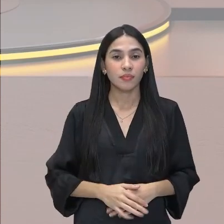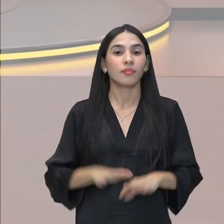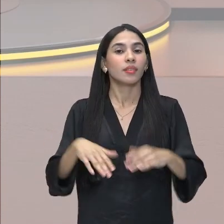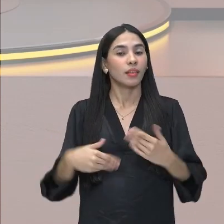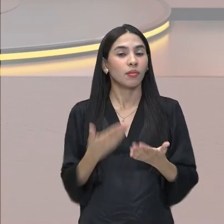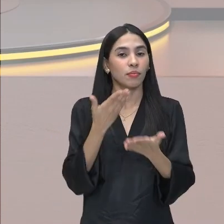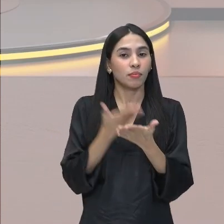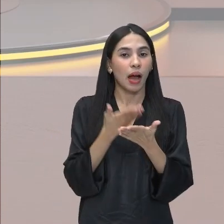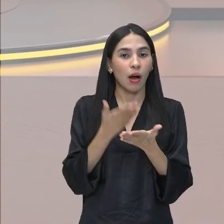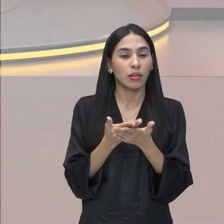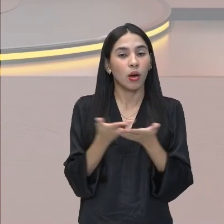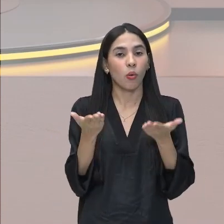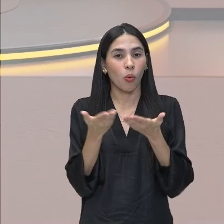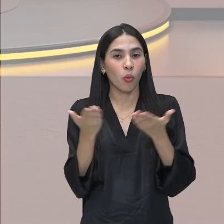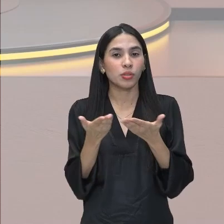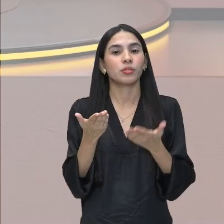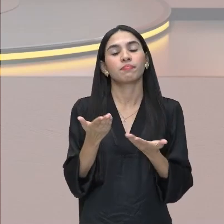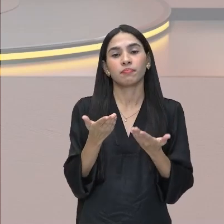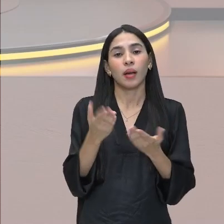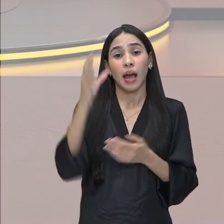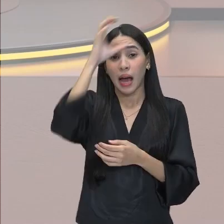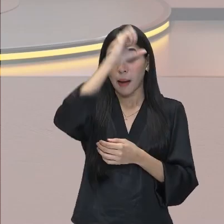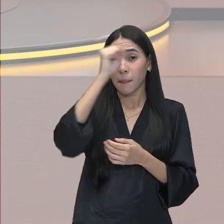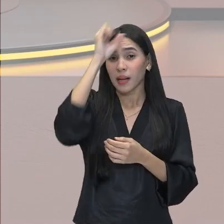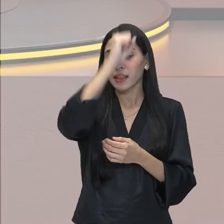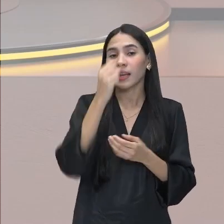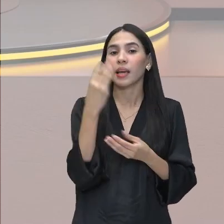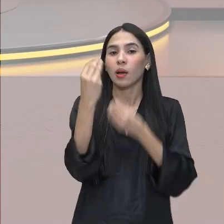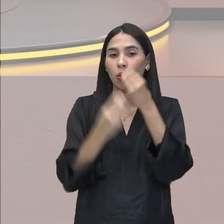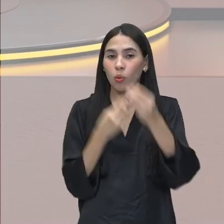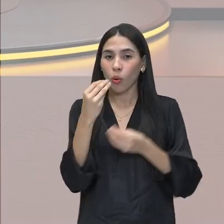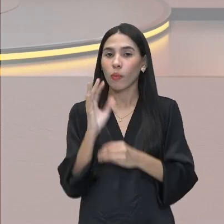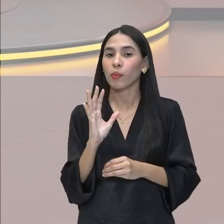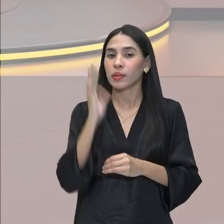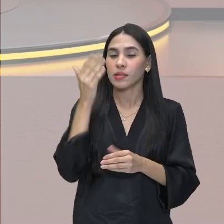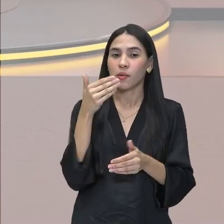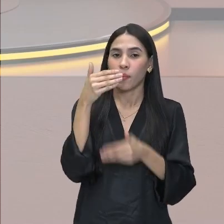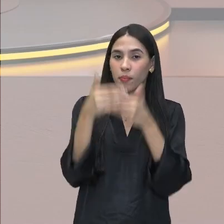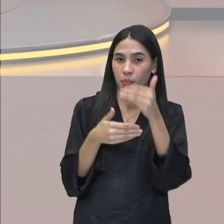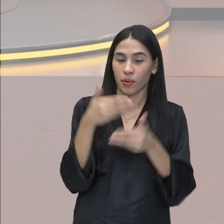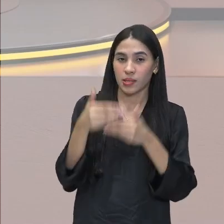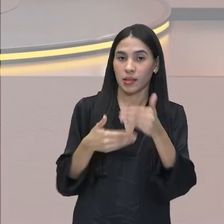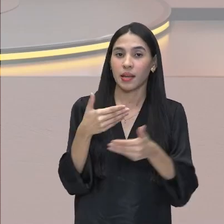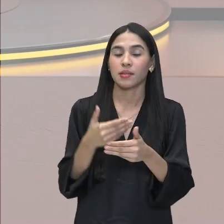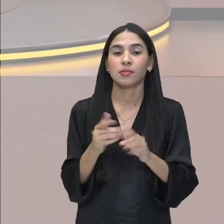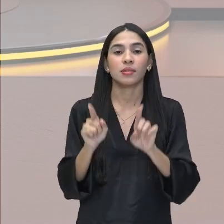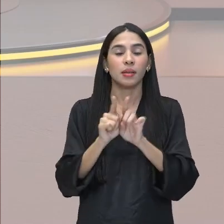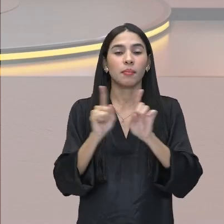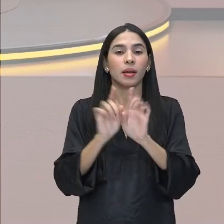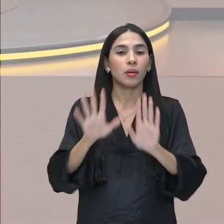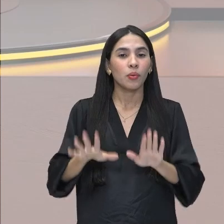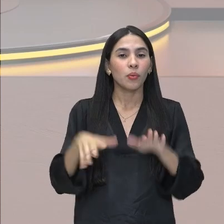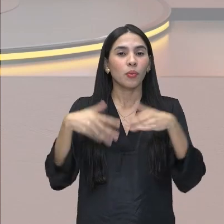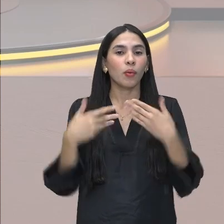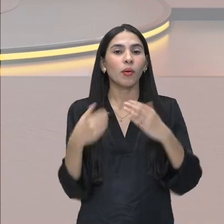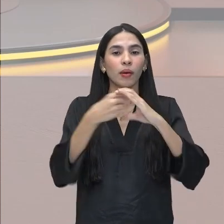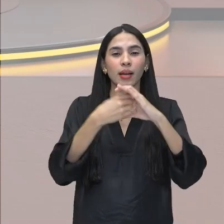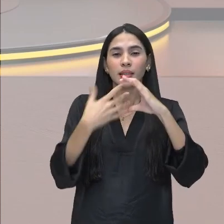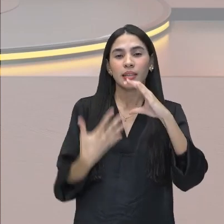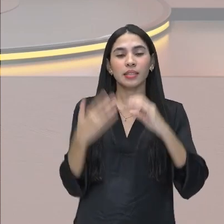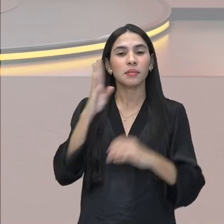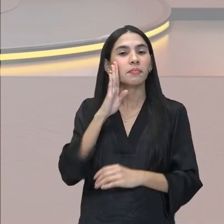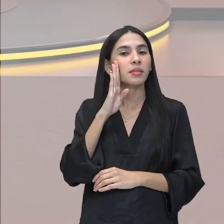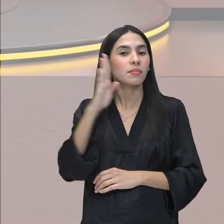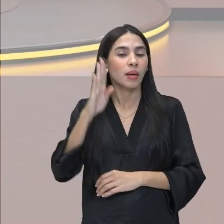vamos descobrir como esse processo ele ocorreu, quais foram os principais eventos,